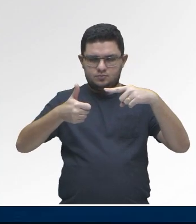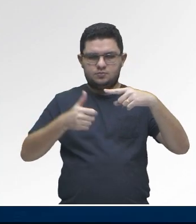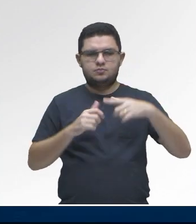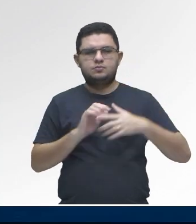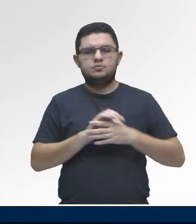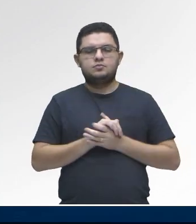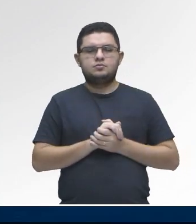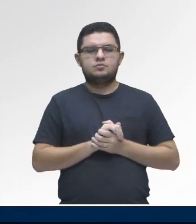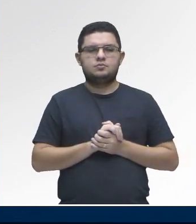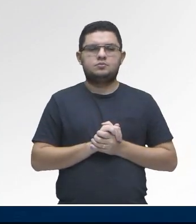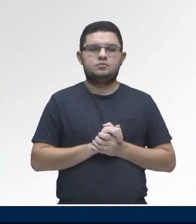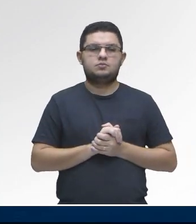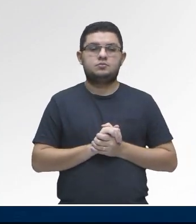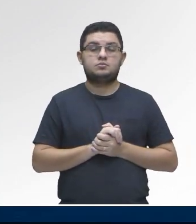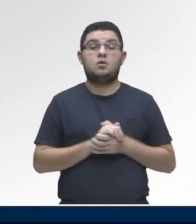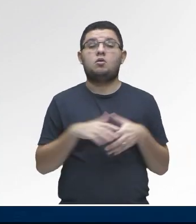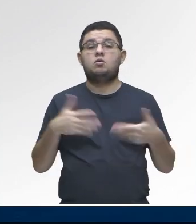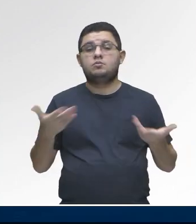Ora,